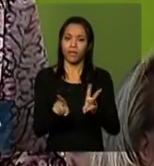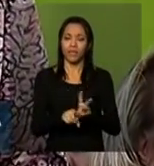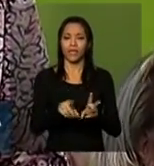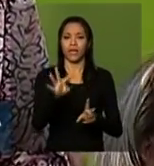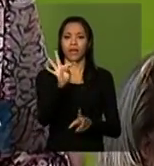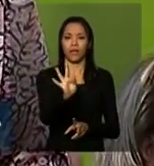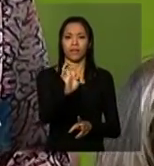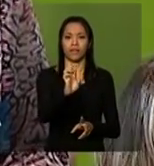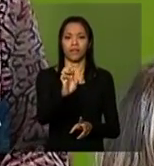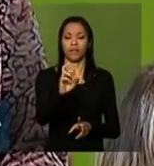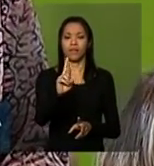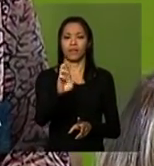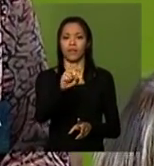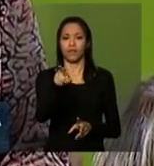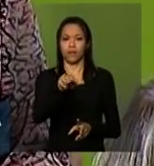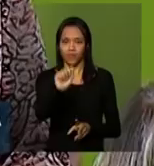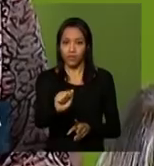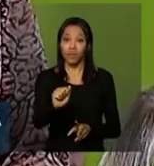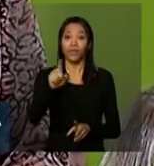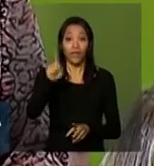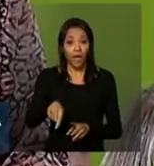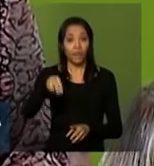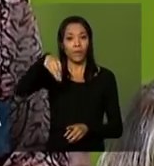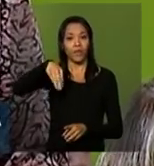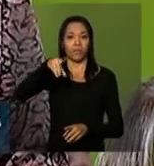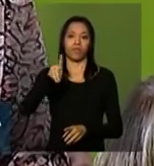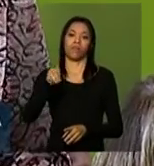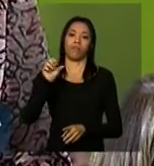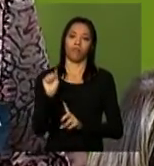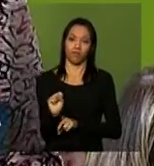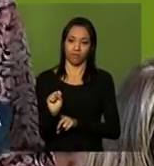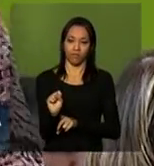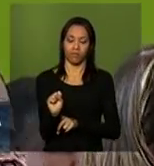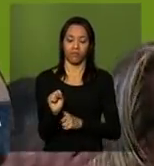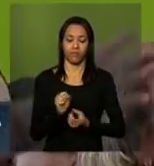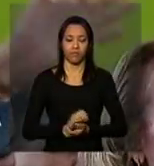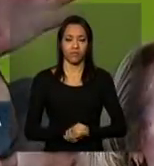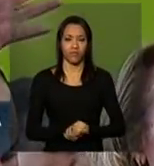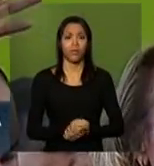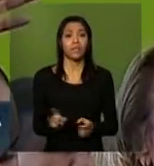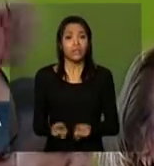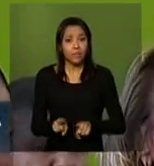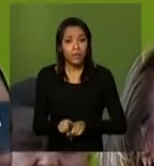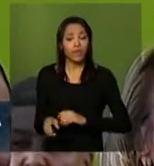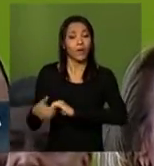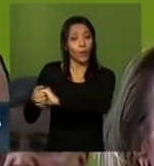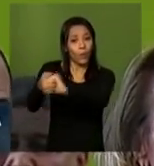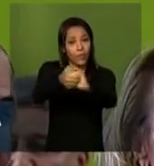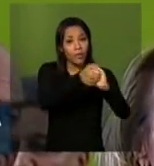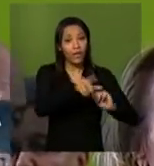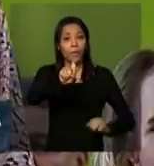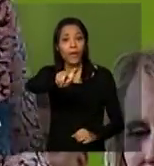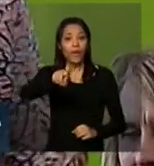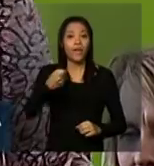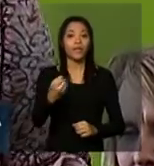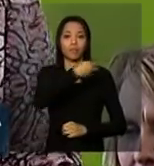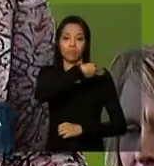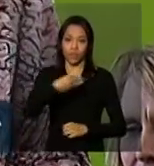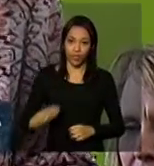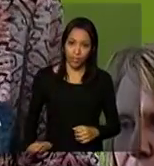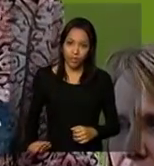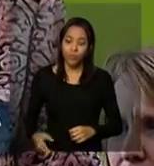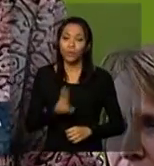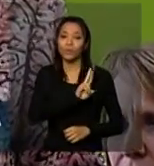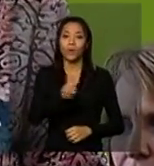Campelo do Desenvolvimento Social e combate à fome cumprimentar o noso ex-ministro piment